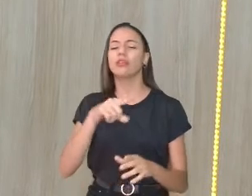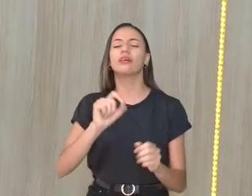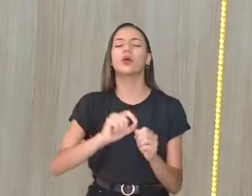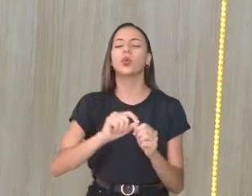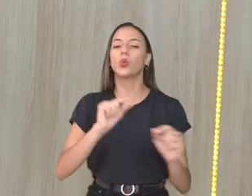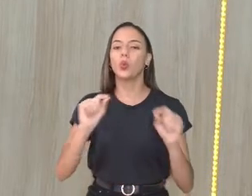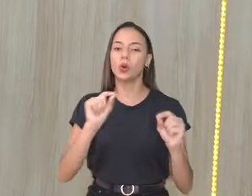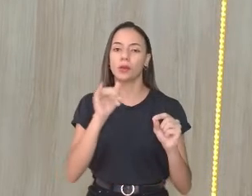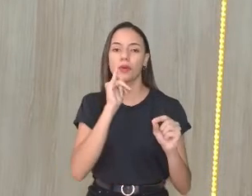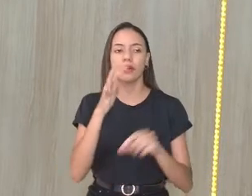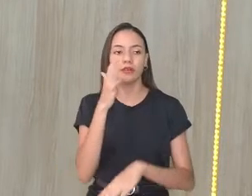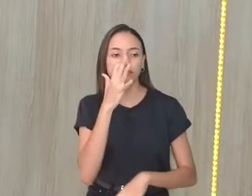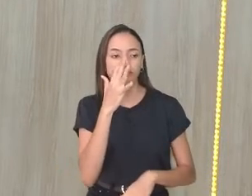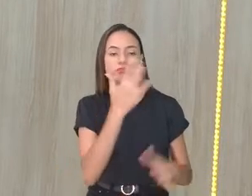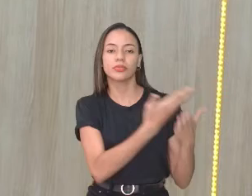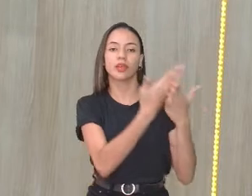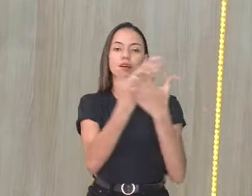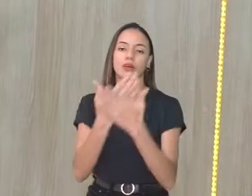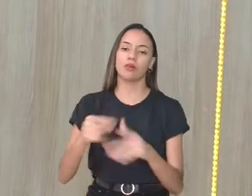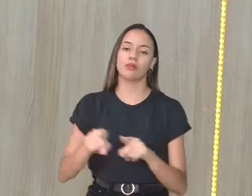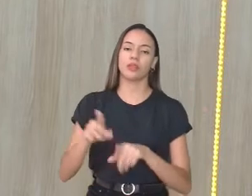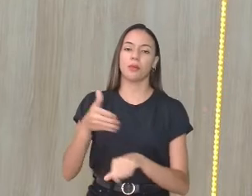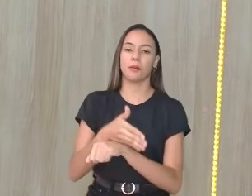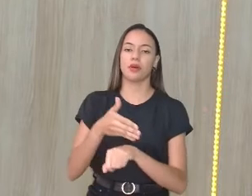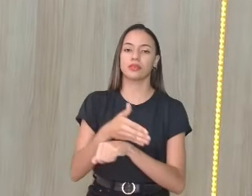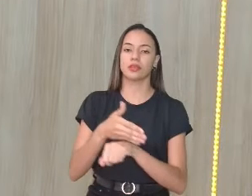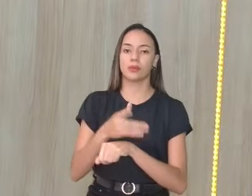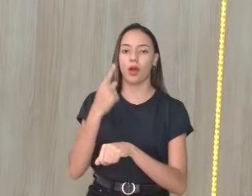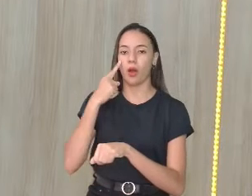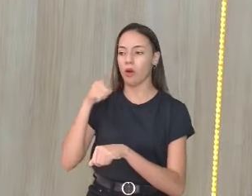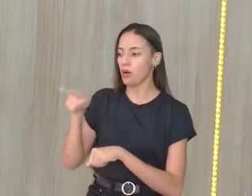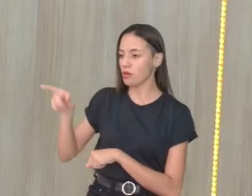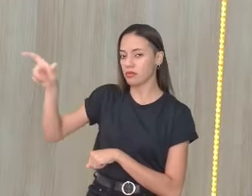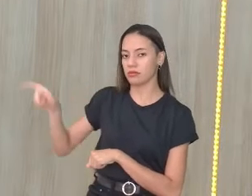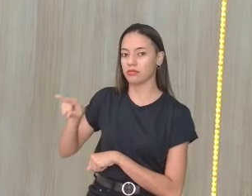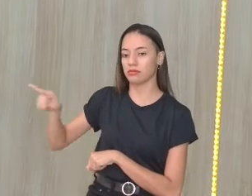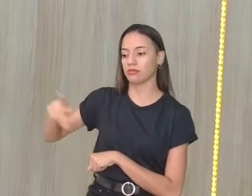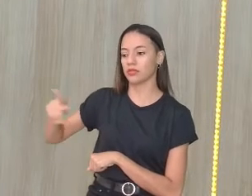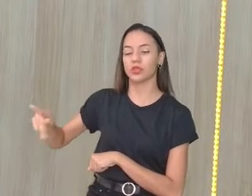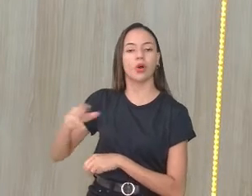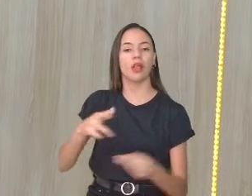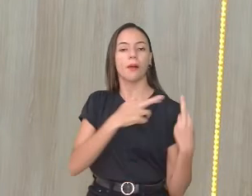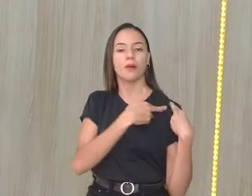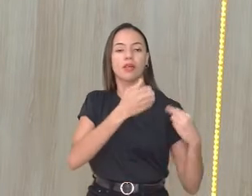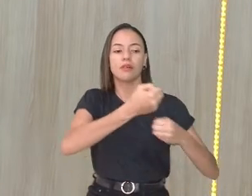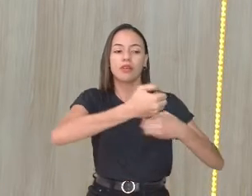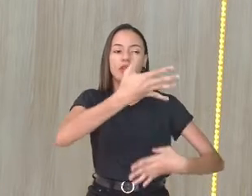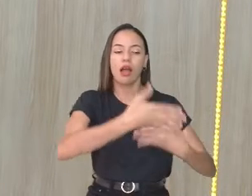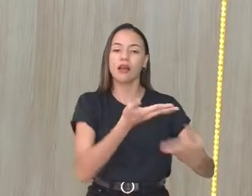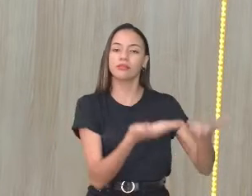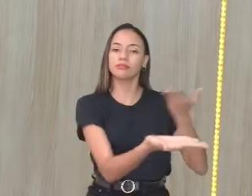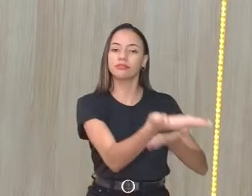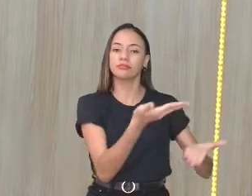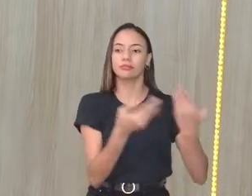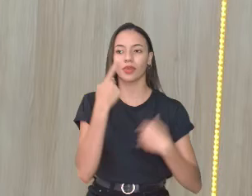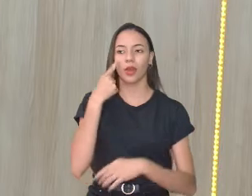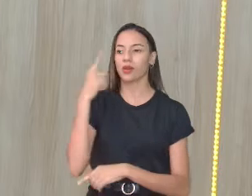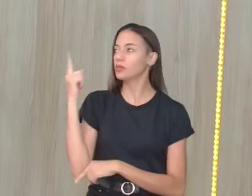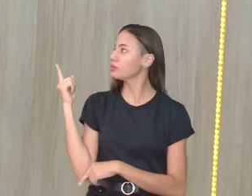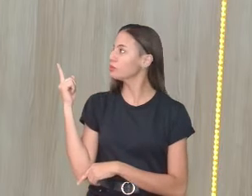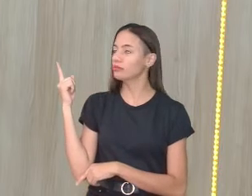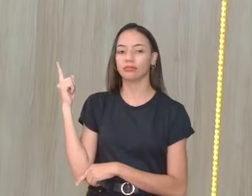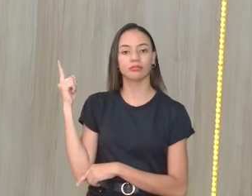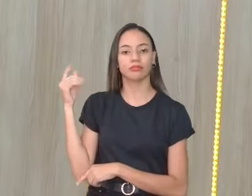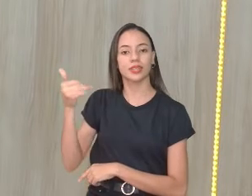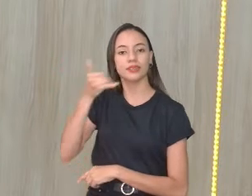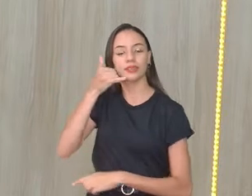aulas, poder participar, né, com a professora Vivi, que já está ali no chat também, interagir com a gente, tá certo? Olha ele aí, aponta a câmera do